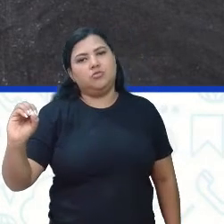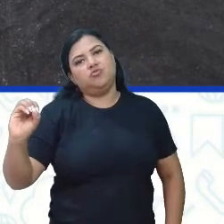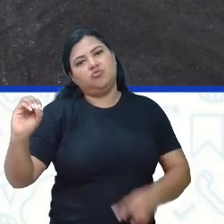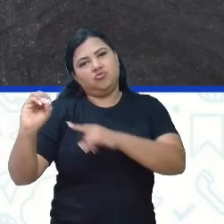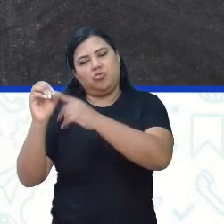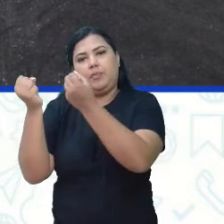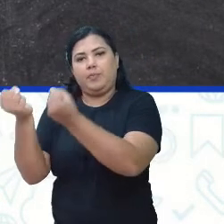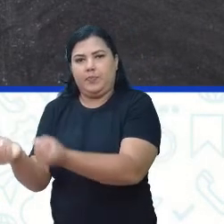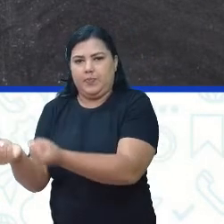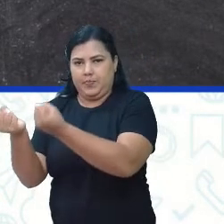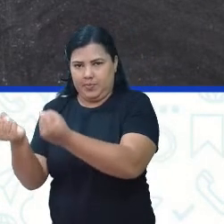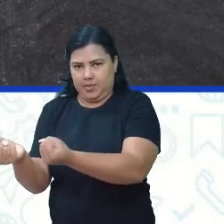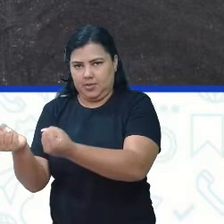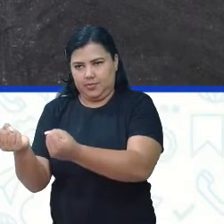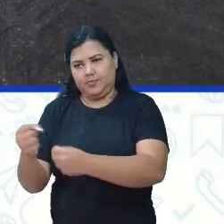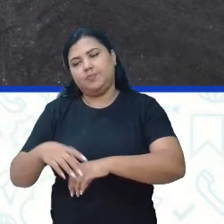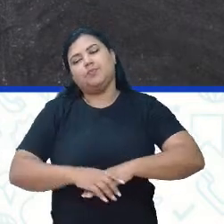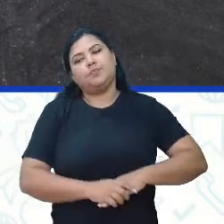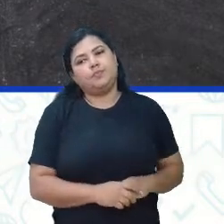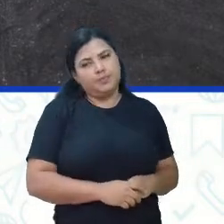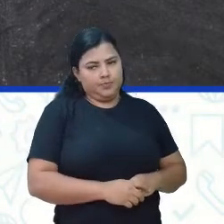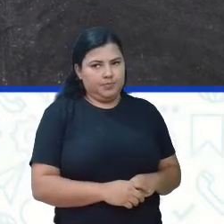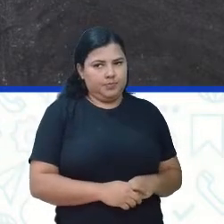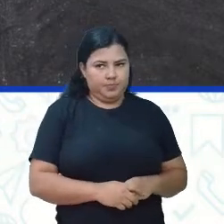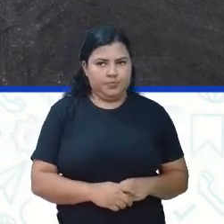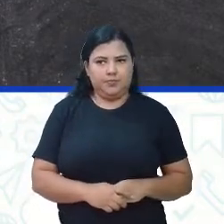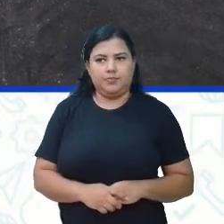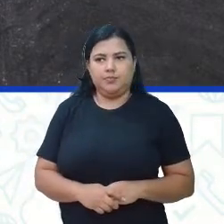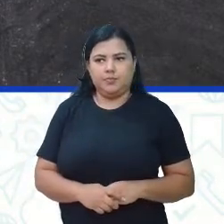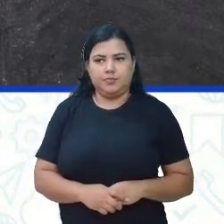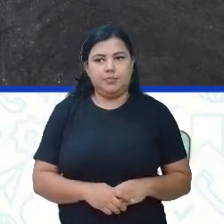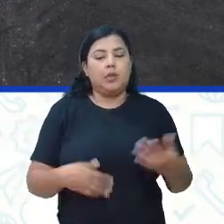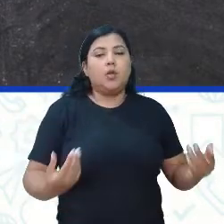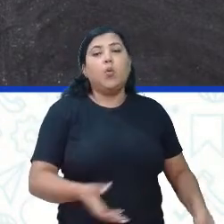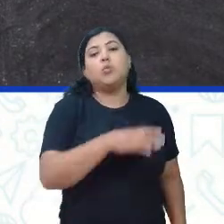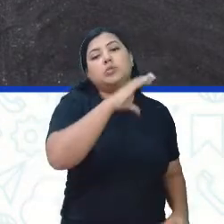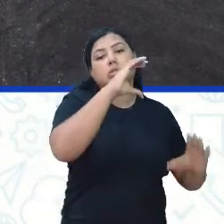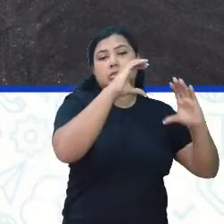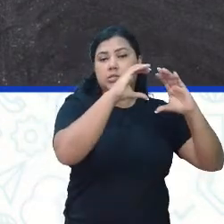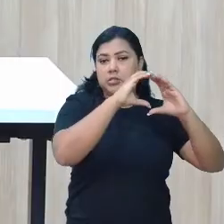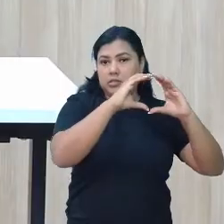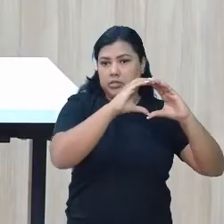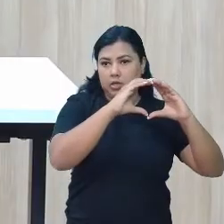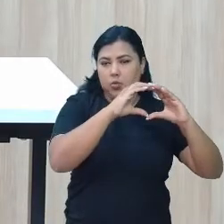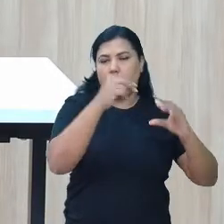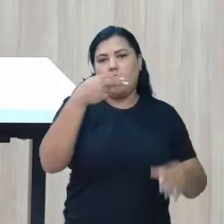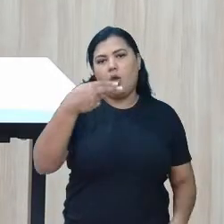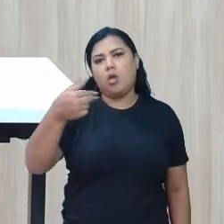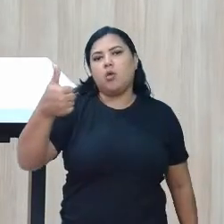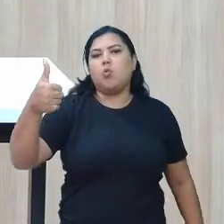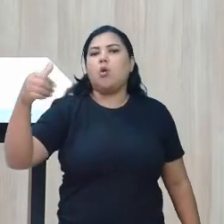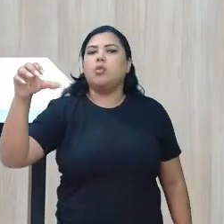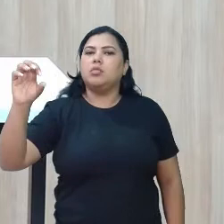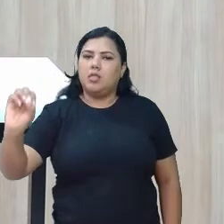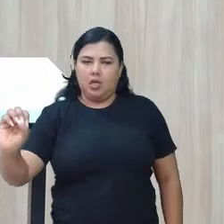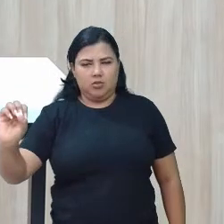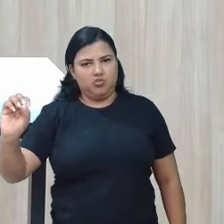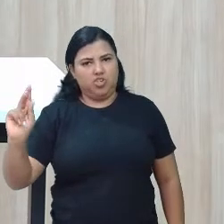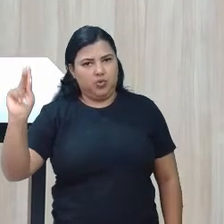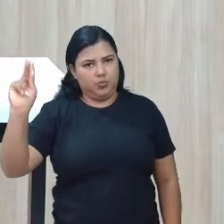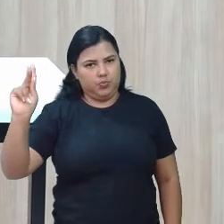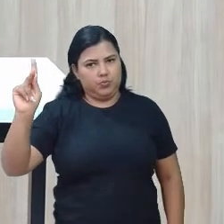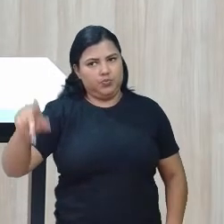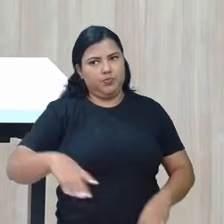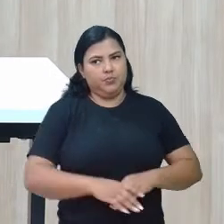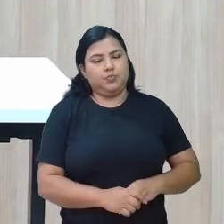peso equivalente ao que está do outro lado, que no caso é 10, ou seja, simplesmente eu estou dizendo que aquele círculo pesa 10